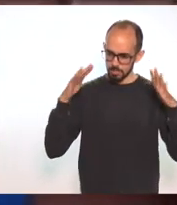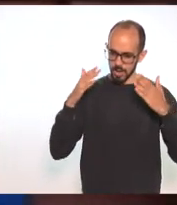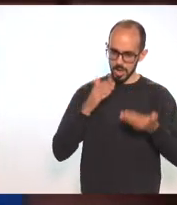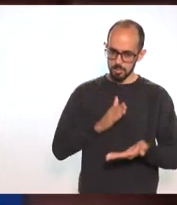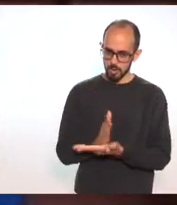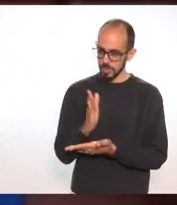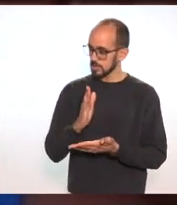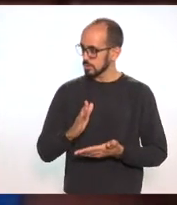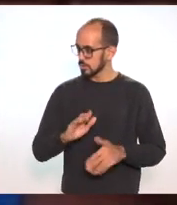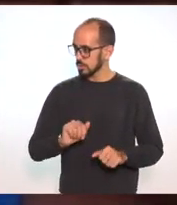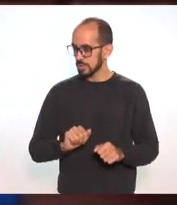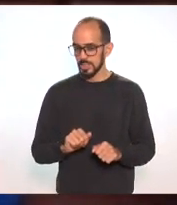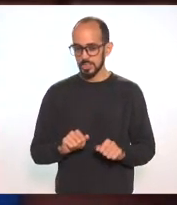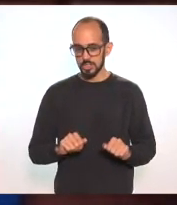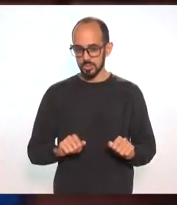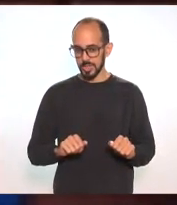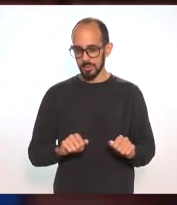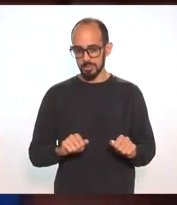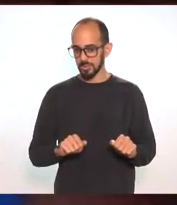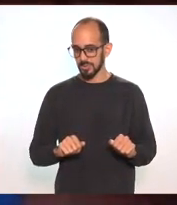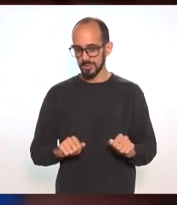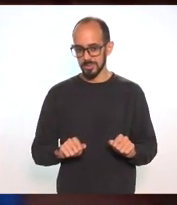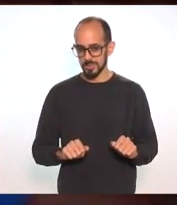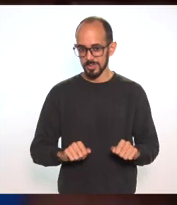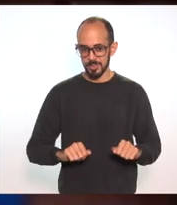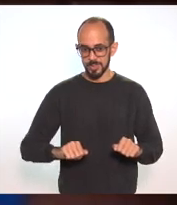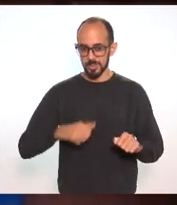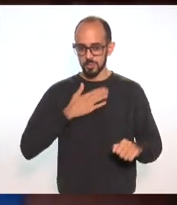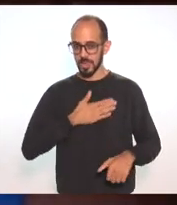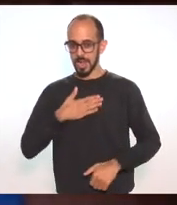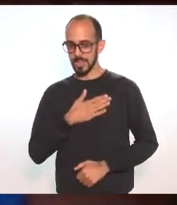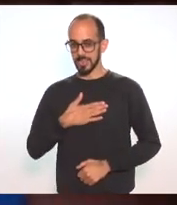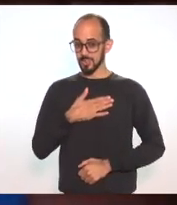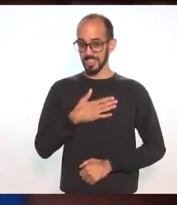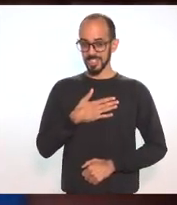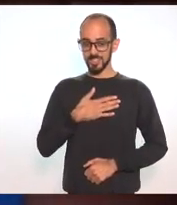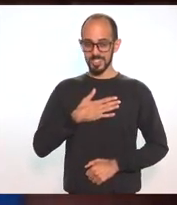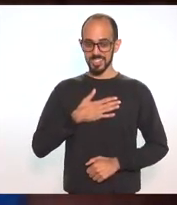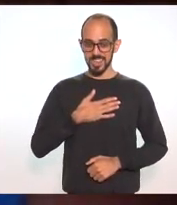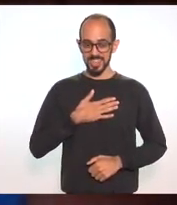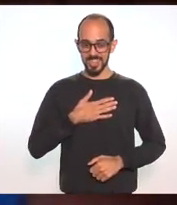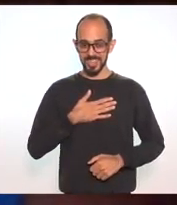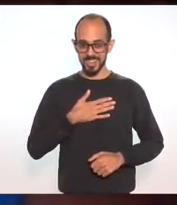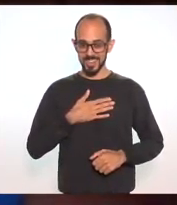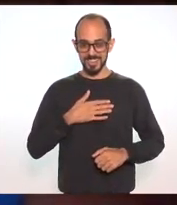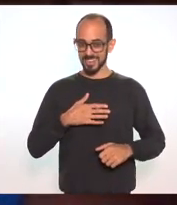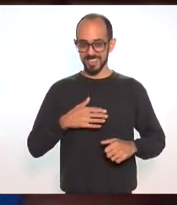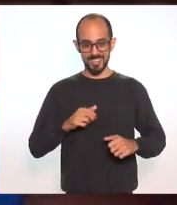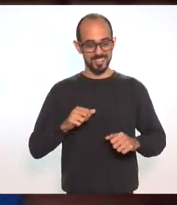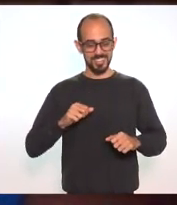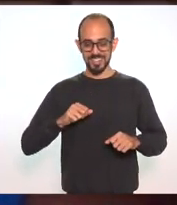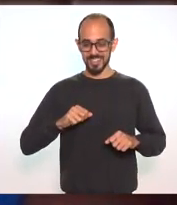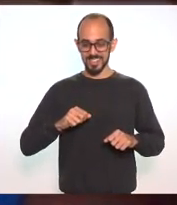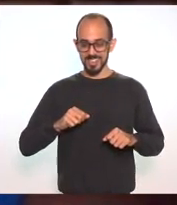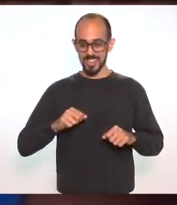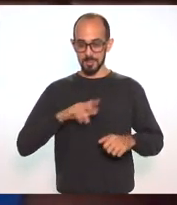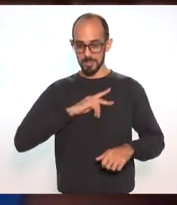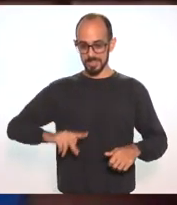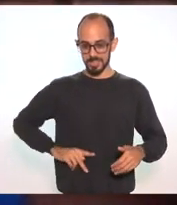eu vice-presidente, com muito prazer e muita alegria, da Comissão de Combate às Discriminações e Preconceitos,